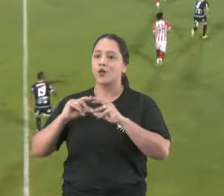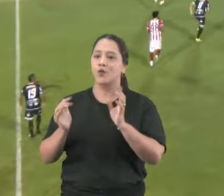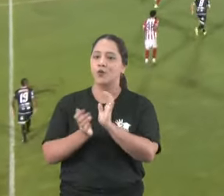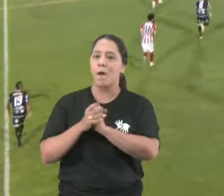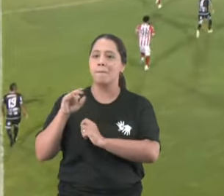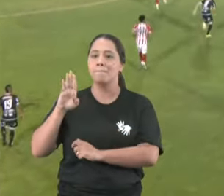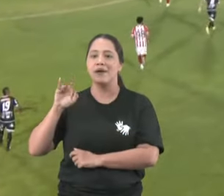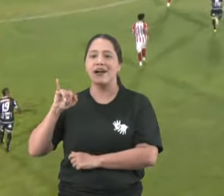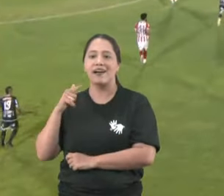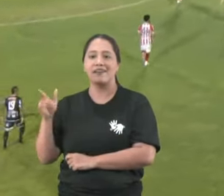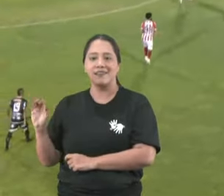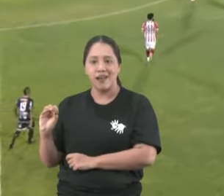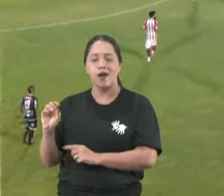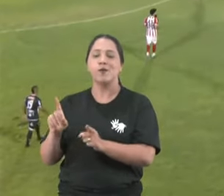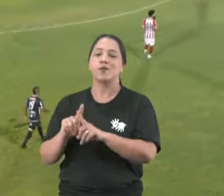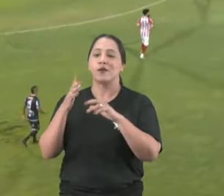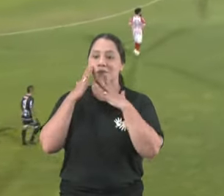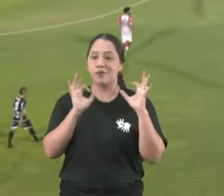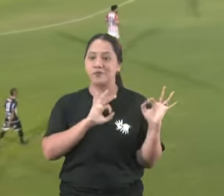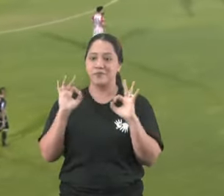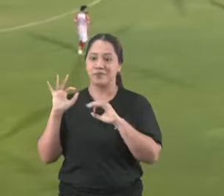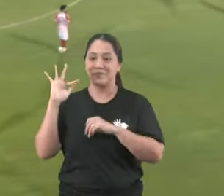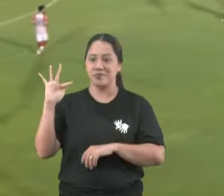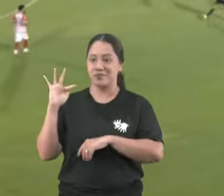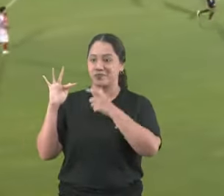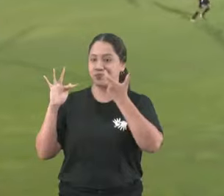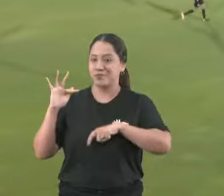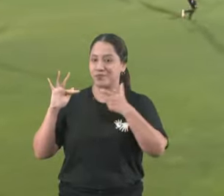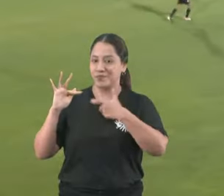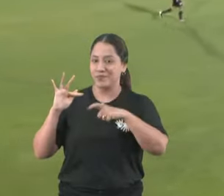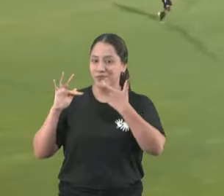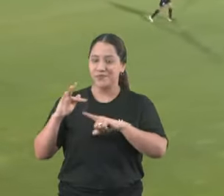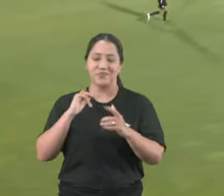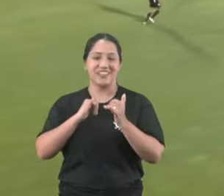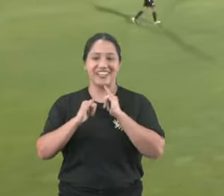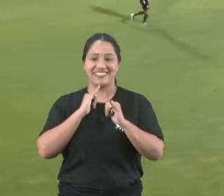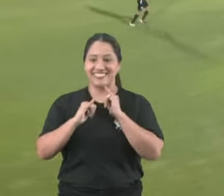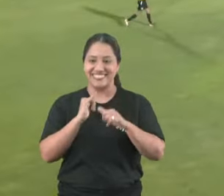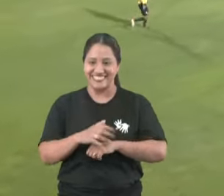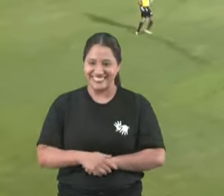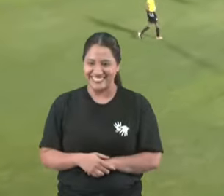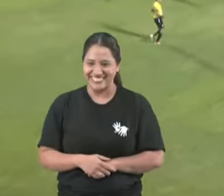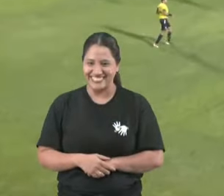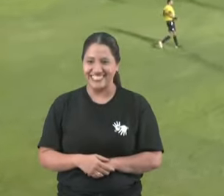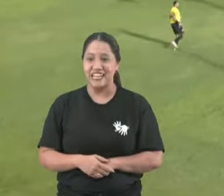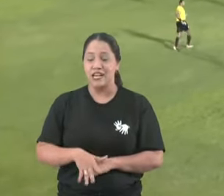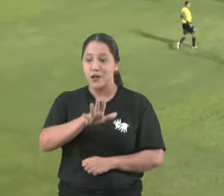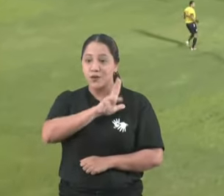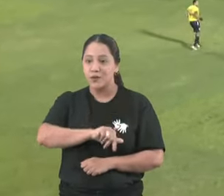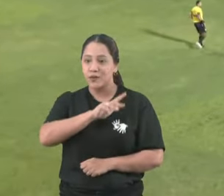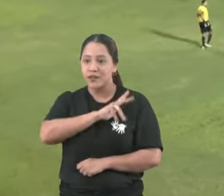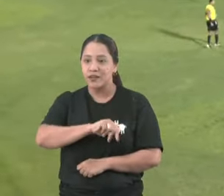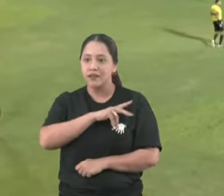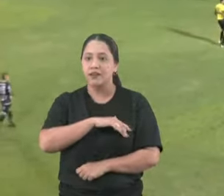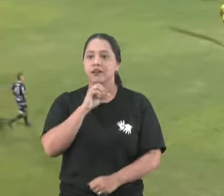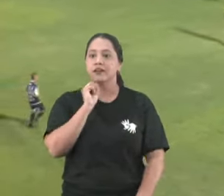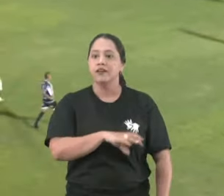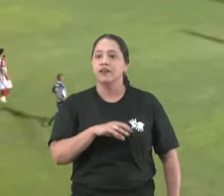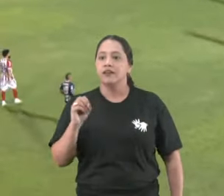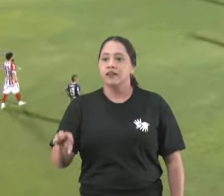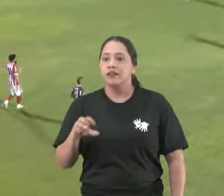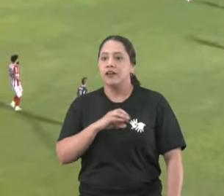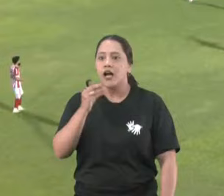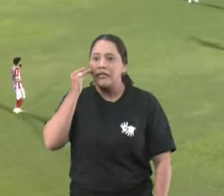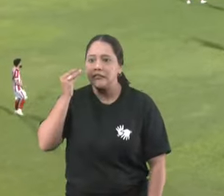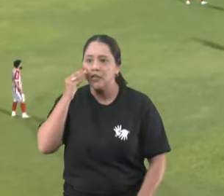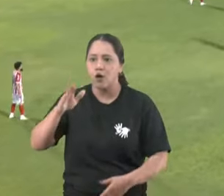nos acompanha também pela FAF TV nas ondas da internet. Desce o Galo. GG tem liberdade,